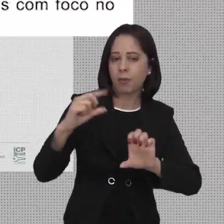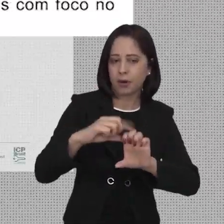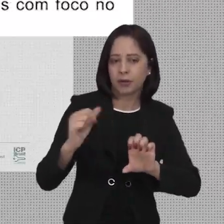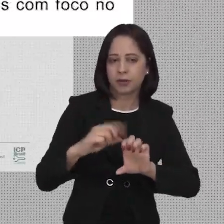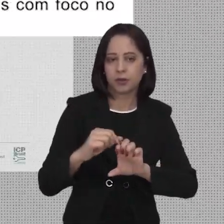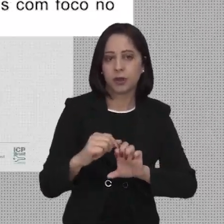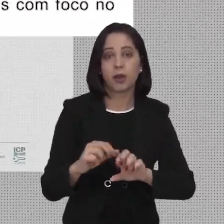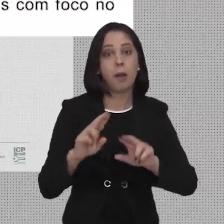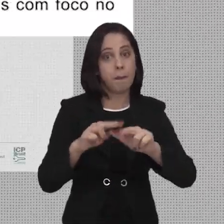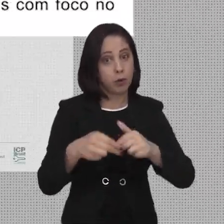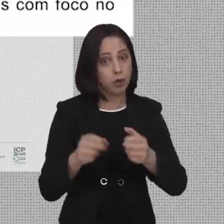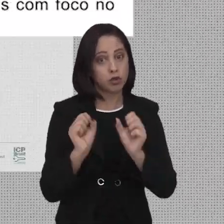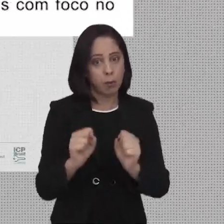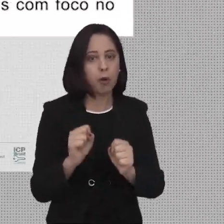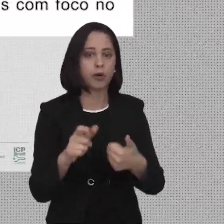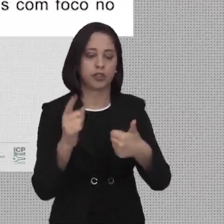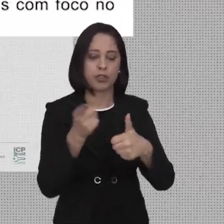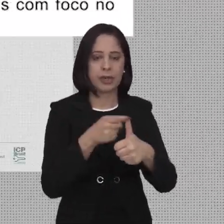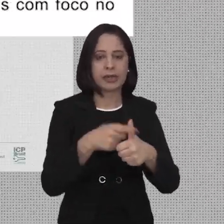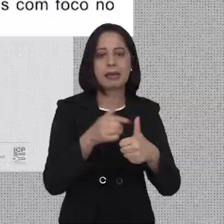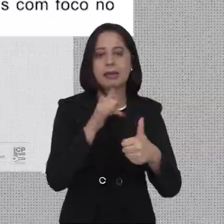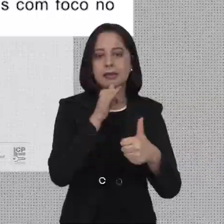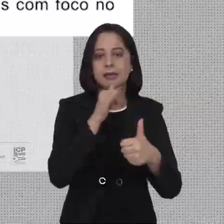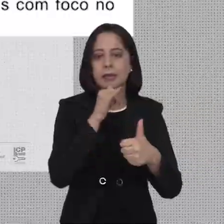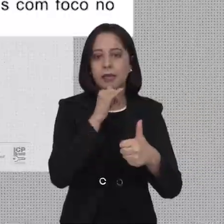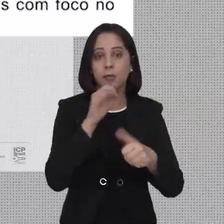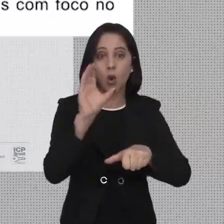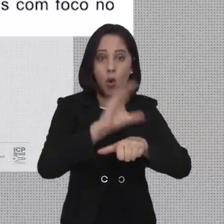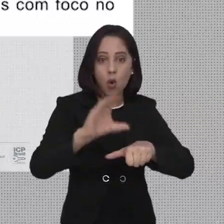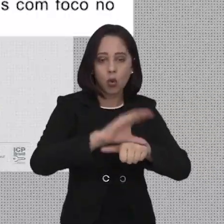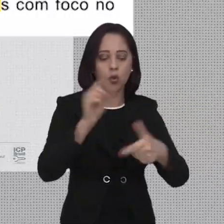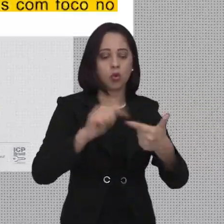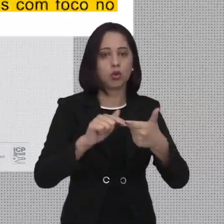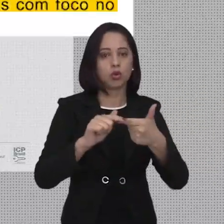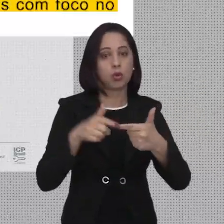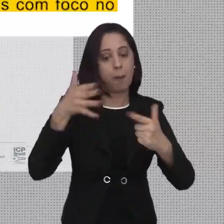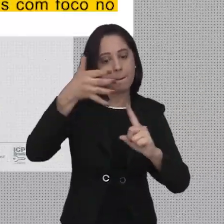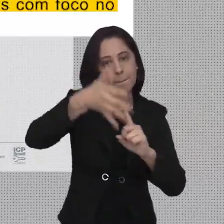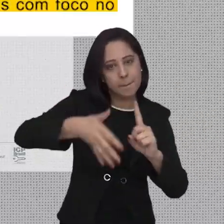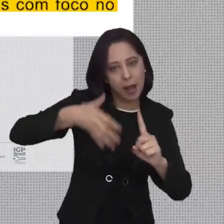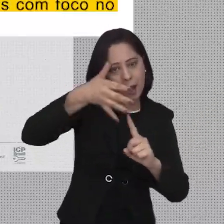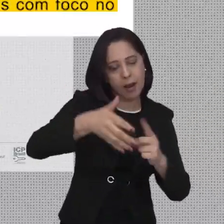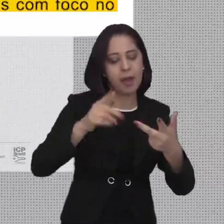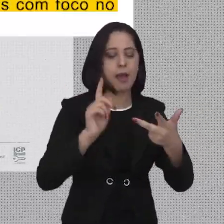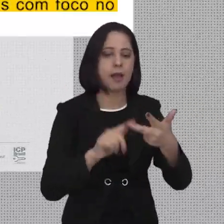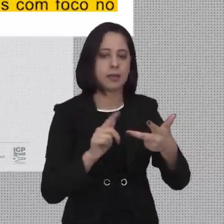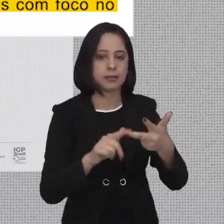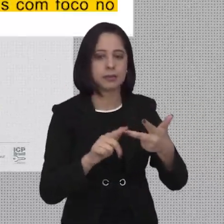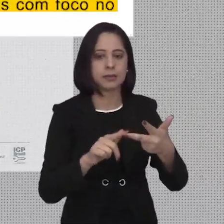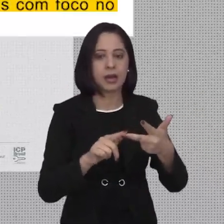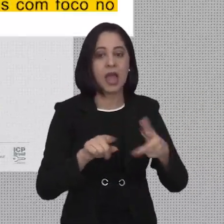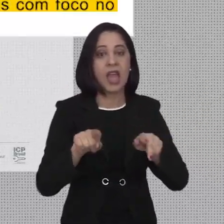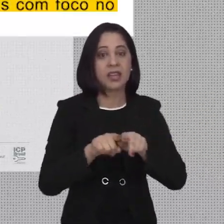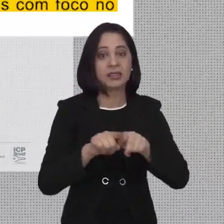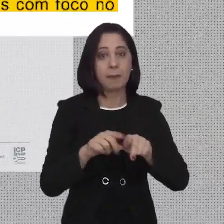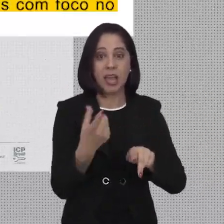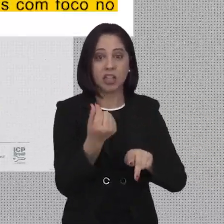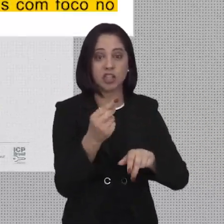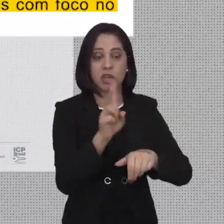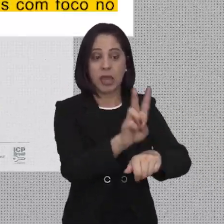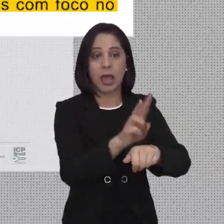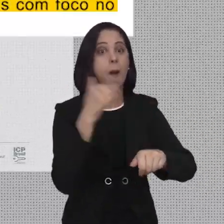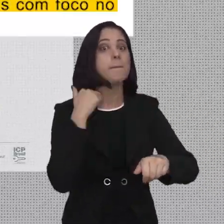Para isso, podem ser adotadas medidas como a criação de cursos e workshops, a disponibilização de linhas